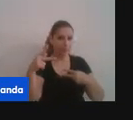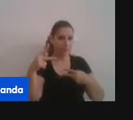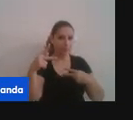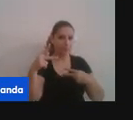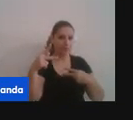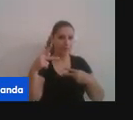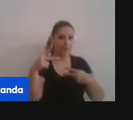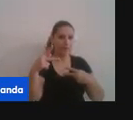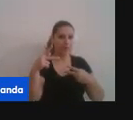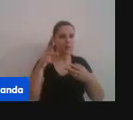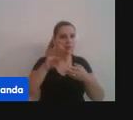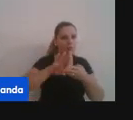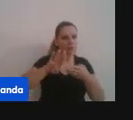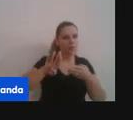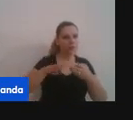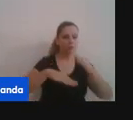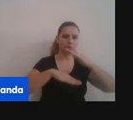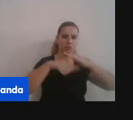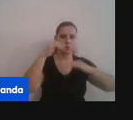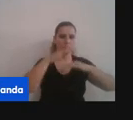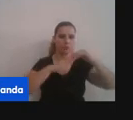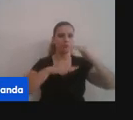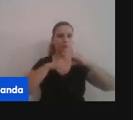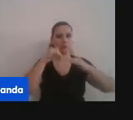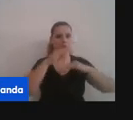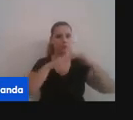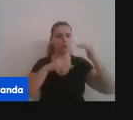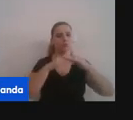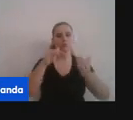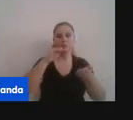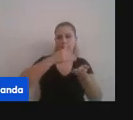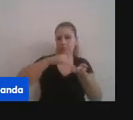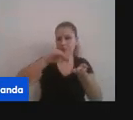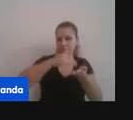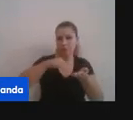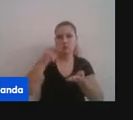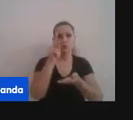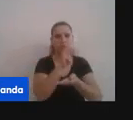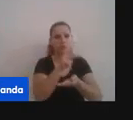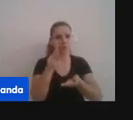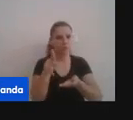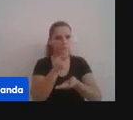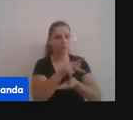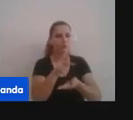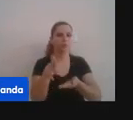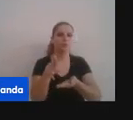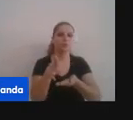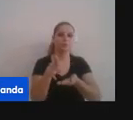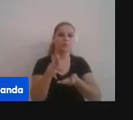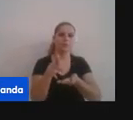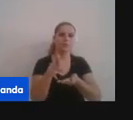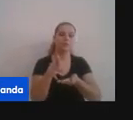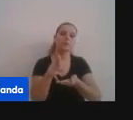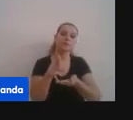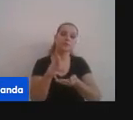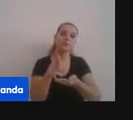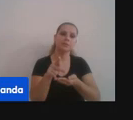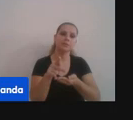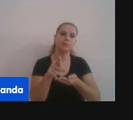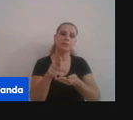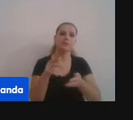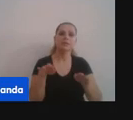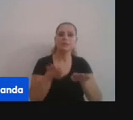envolver efetivamente os funcionários do apoio administrativo, professores e professoras, e entender